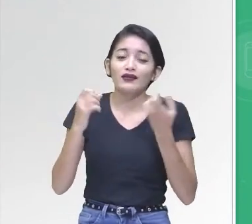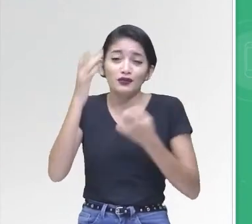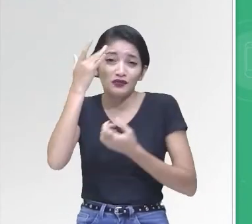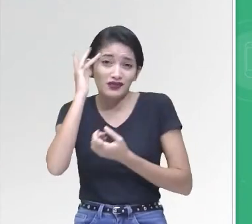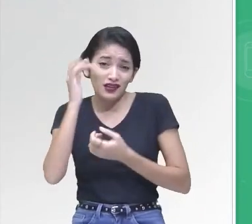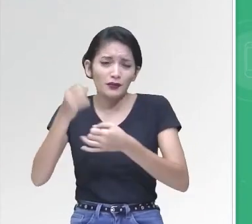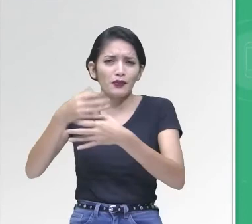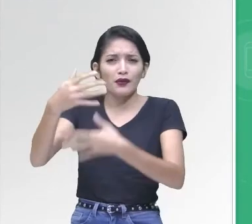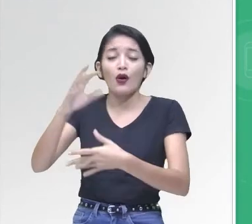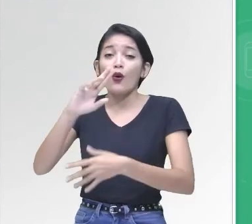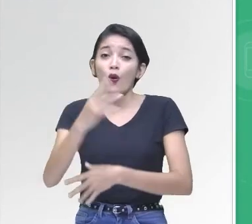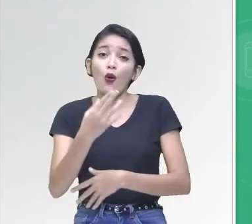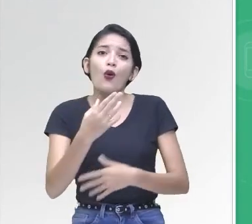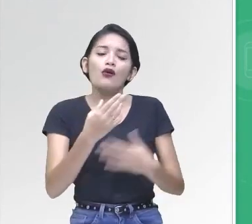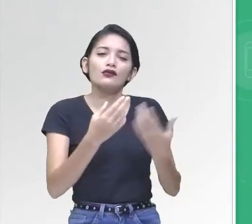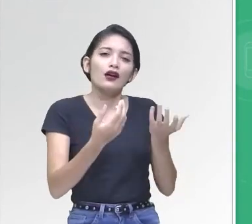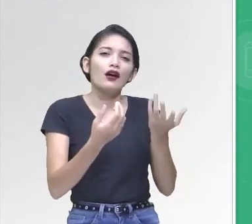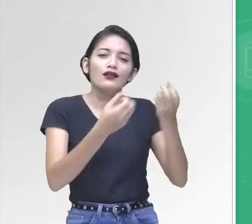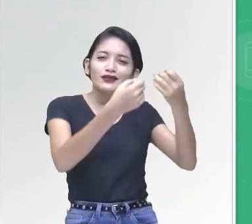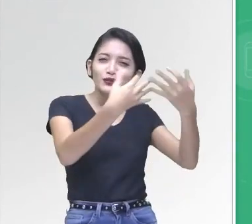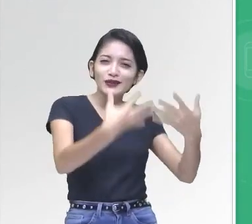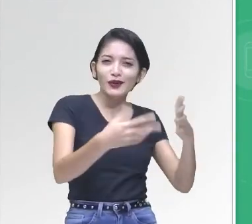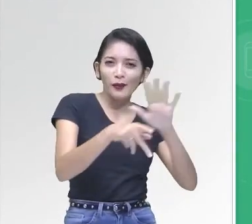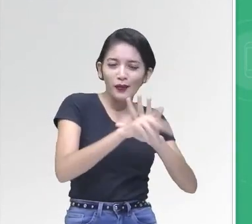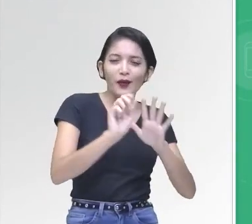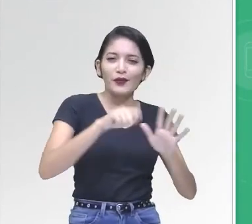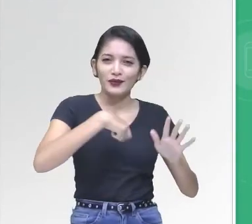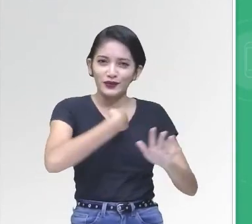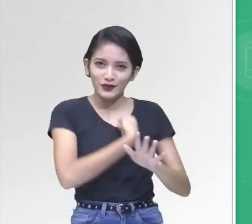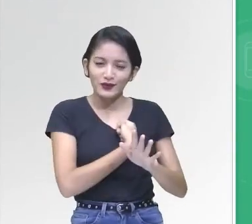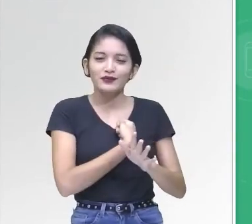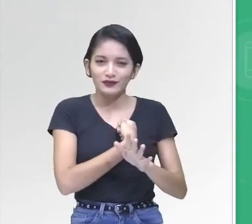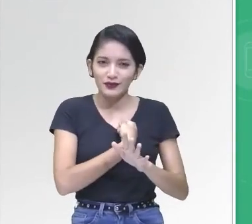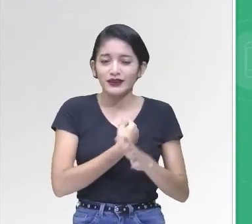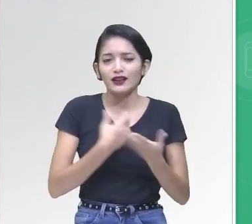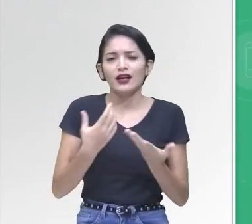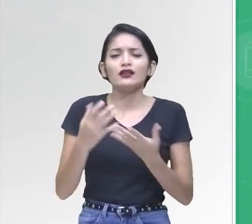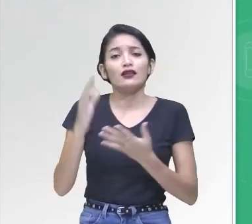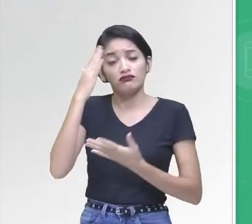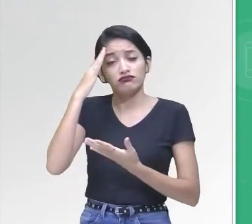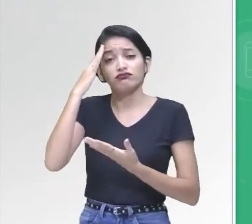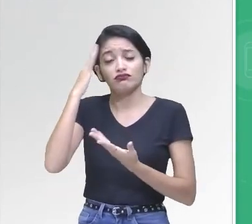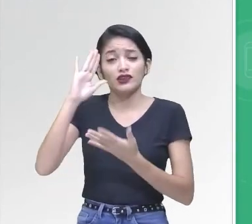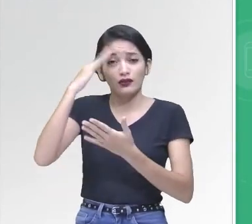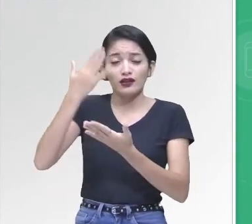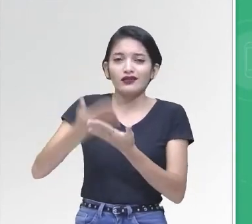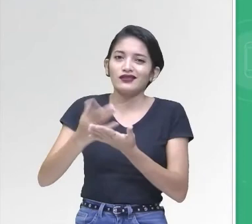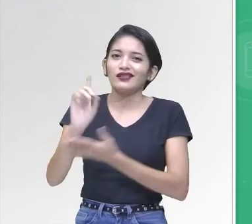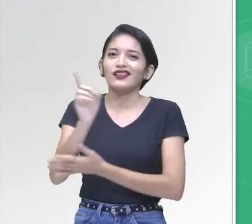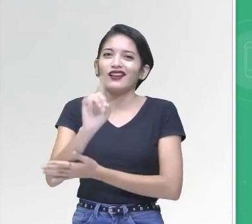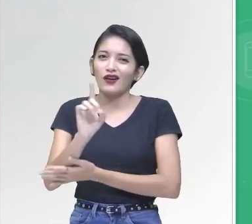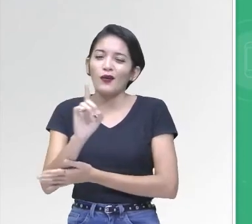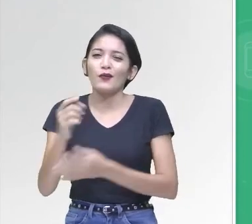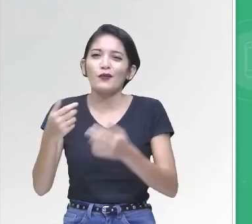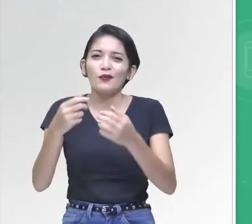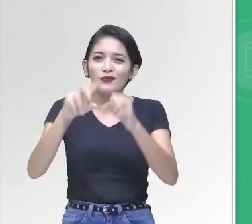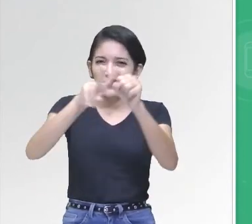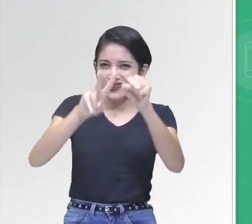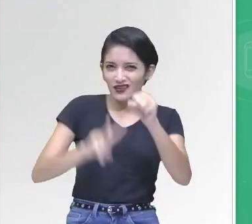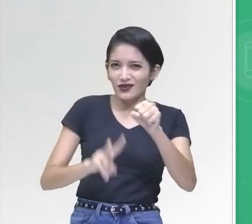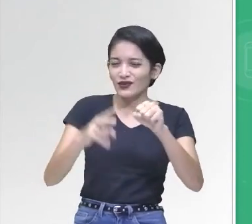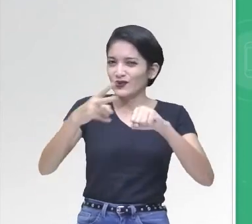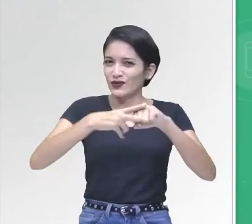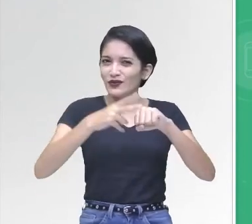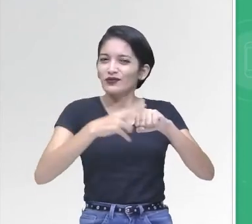na explicação da língua espanhola, né, na conjugação verbal. Eu até acredito que não seja na conjugação aqui dos